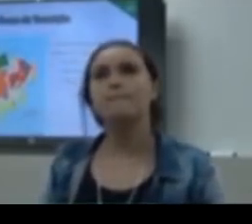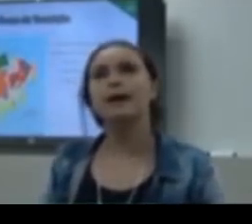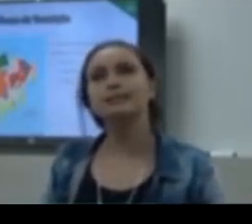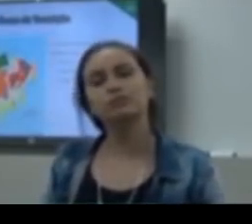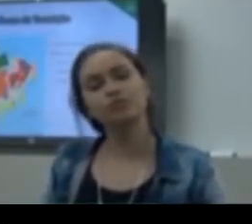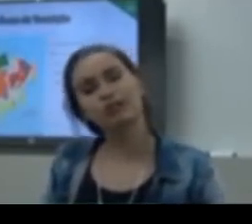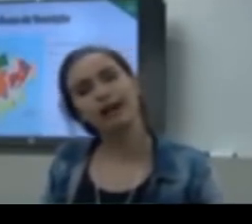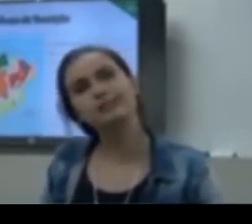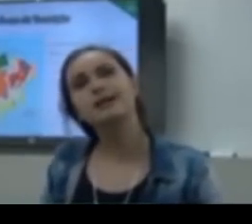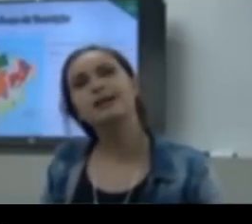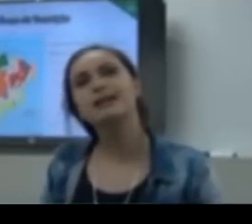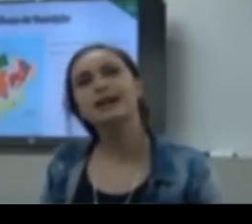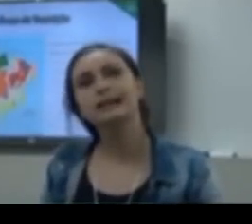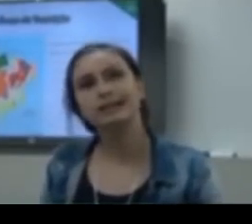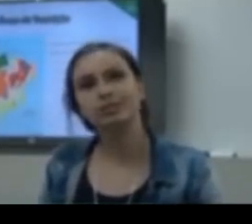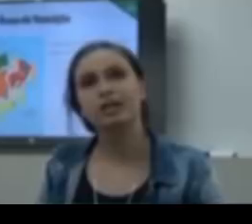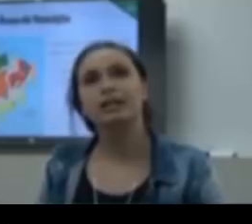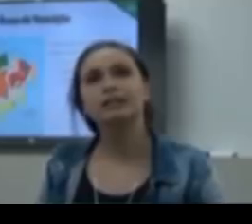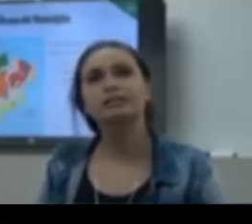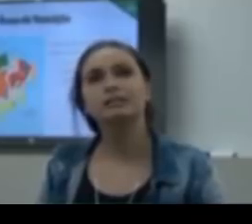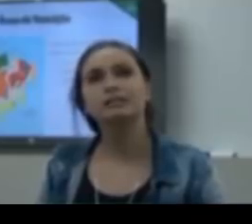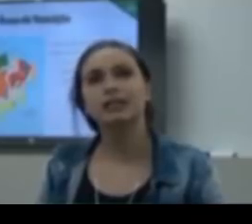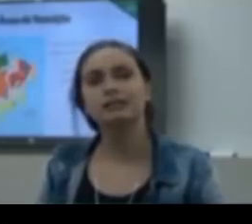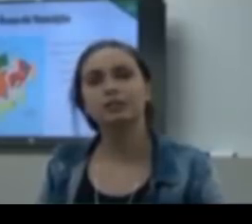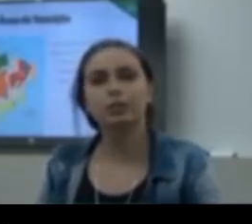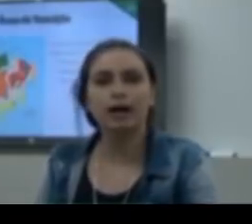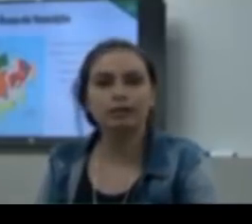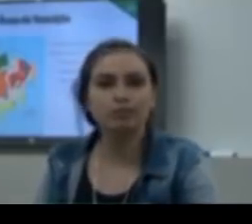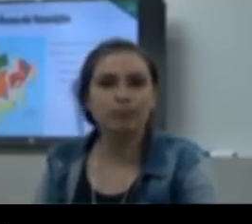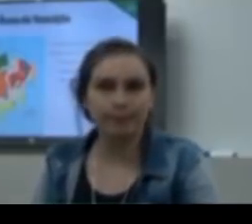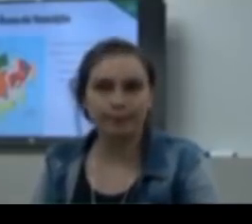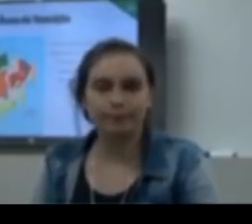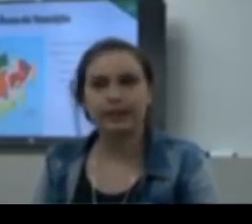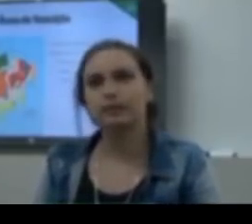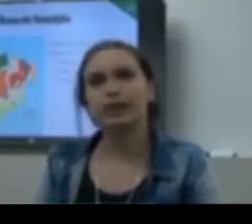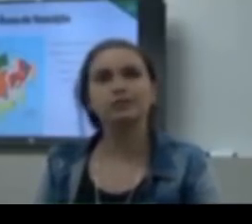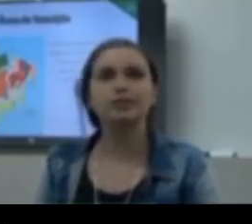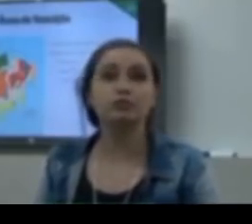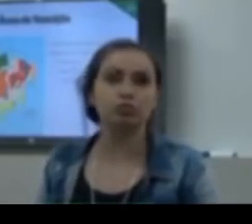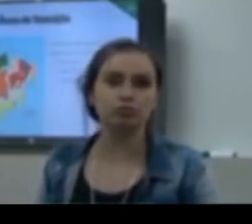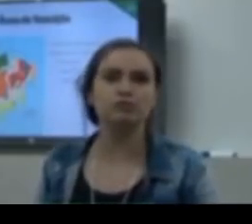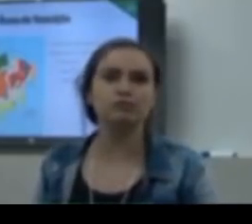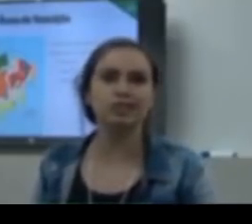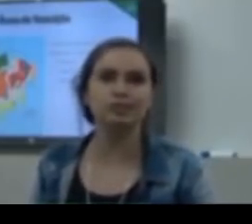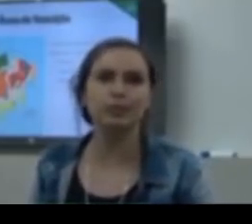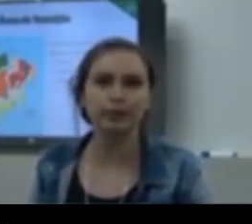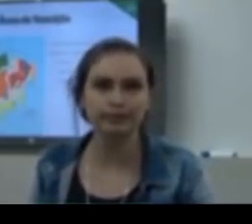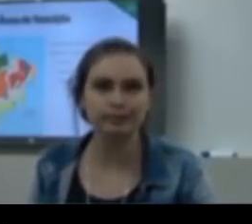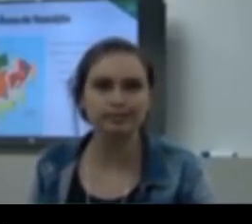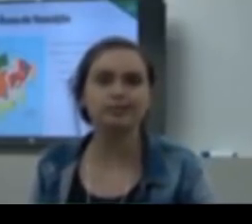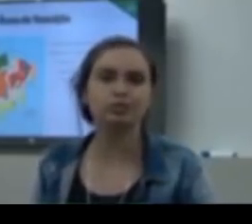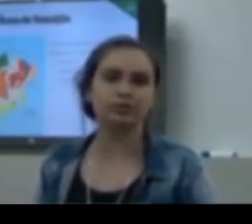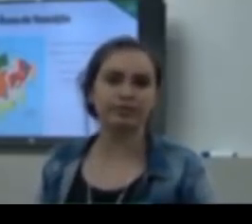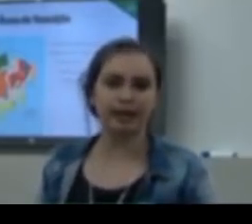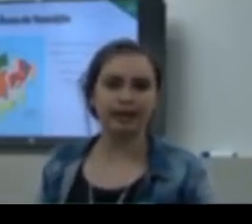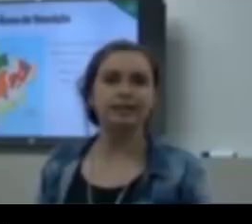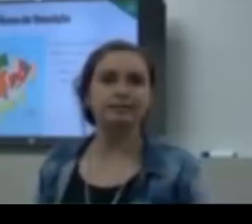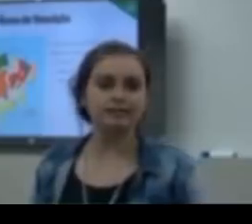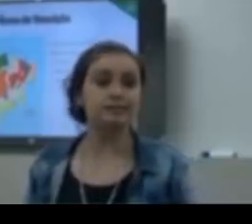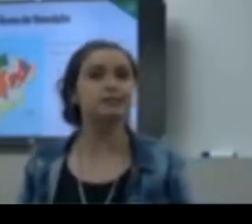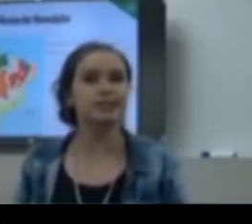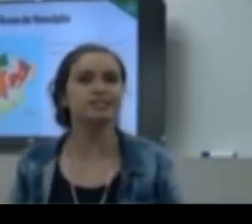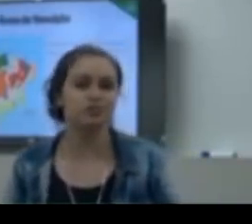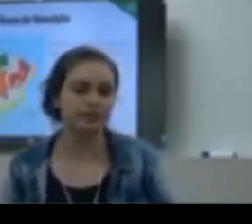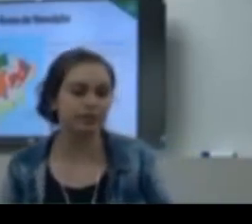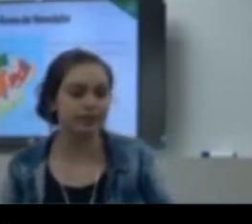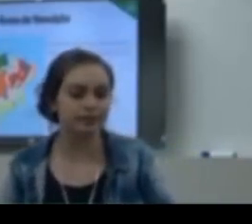Pantanal, Mata dos Cocais e Agreste, que são os 3 circulados no mapa. Tá? Não quer dizer que os outros não sejam importantes, mas a gente vai